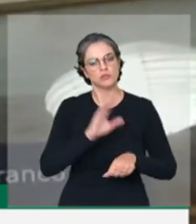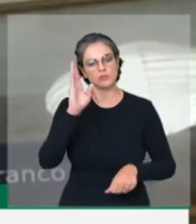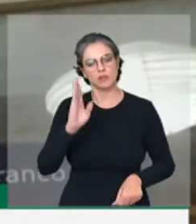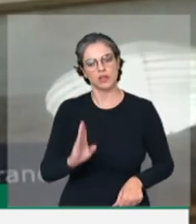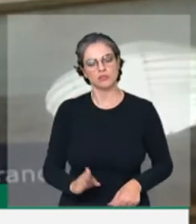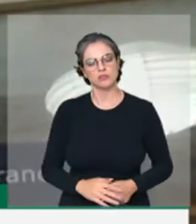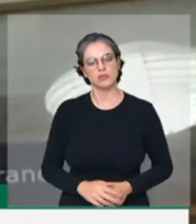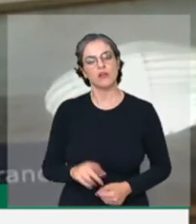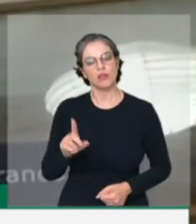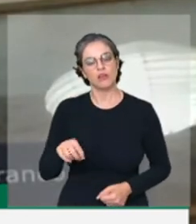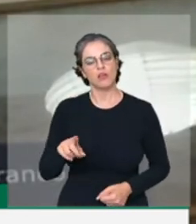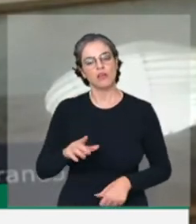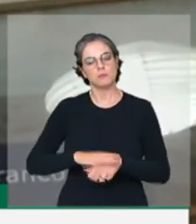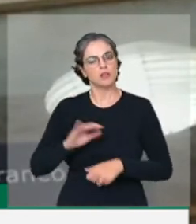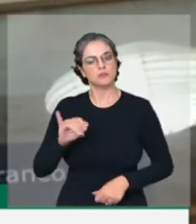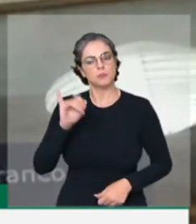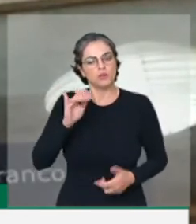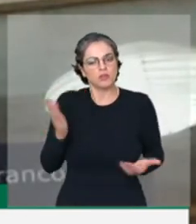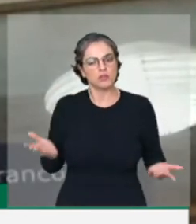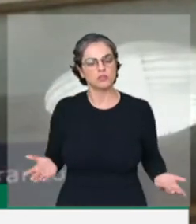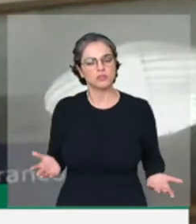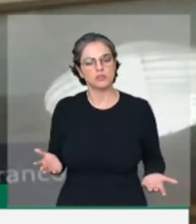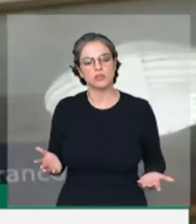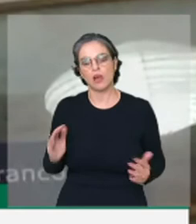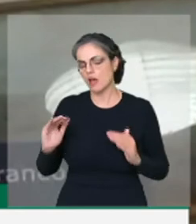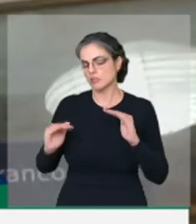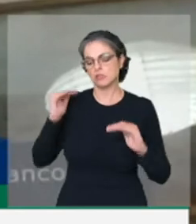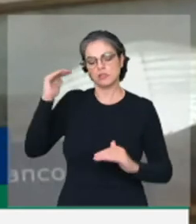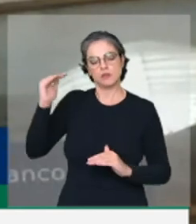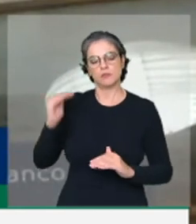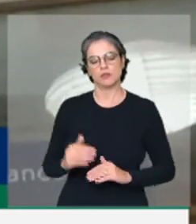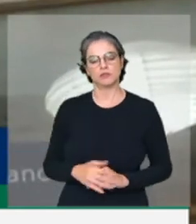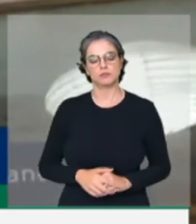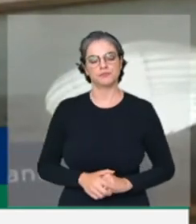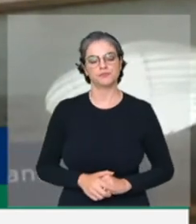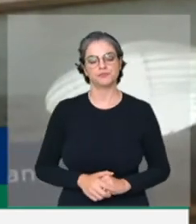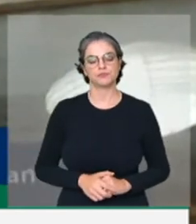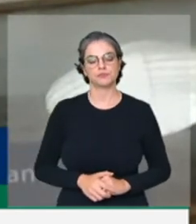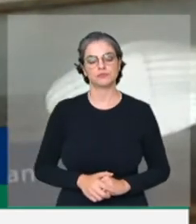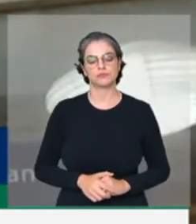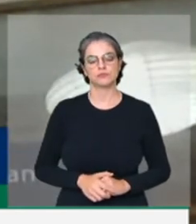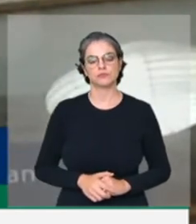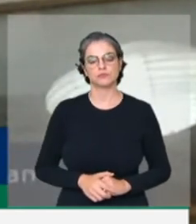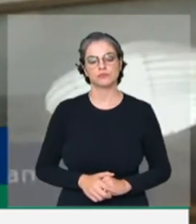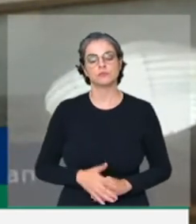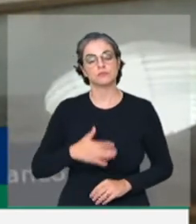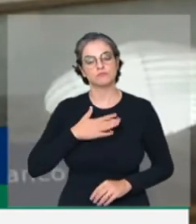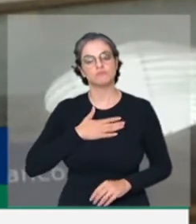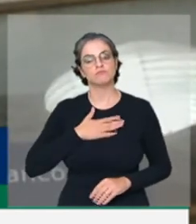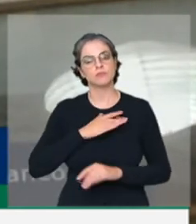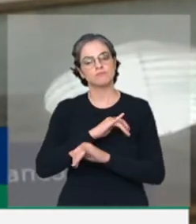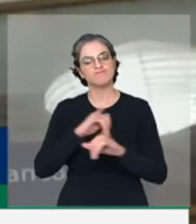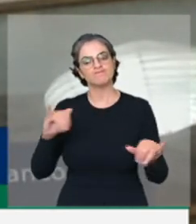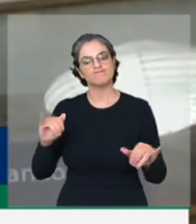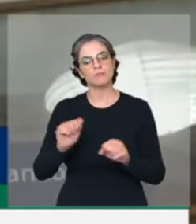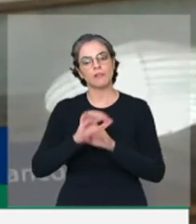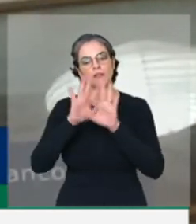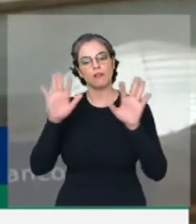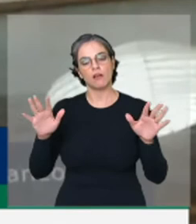está acima dos votos que recebemos. E eu quero, presidente Arthur Lira, deixar um recado muito evidente